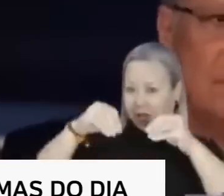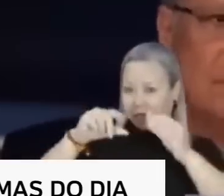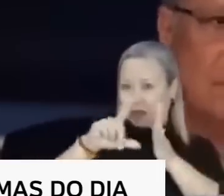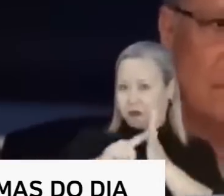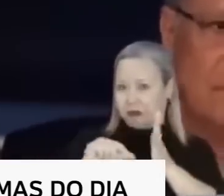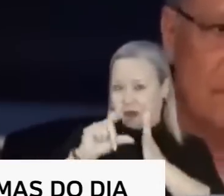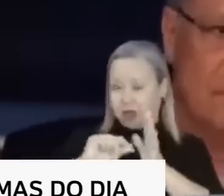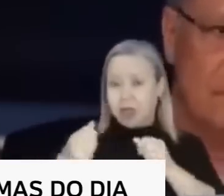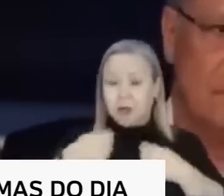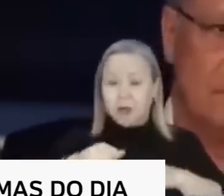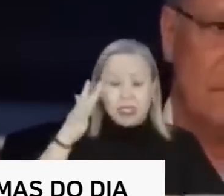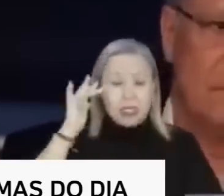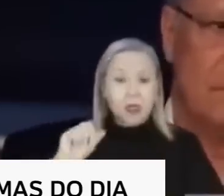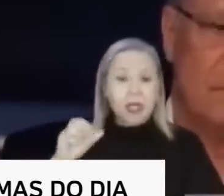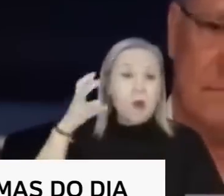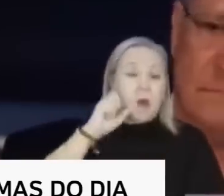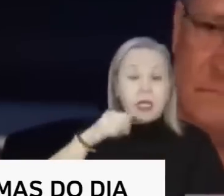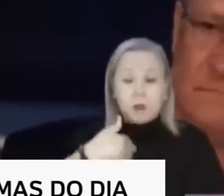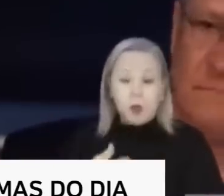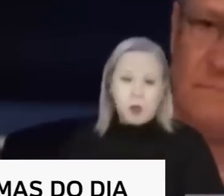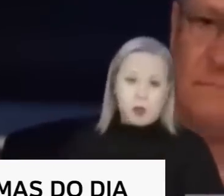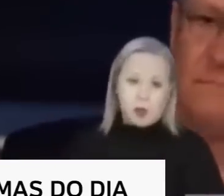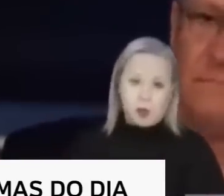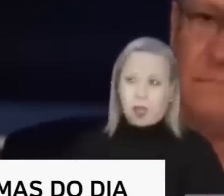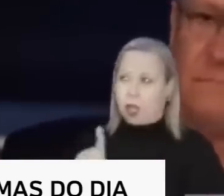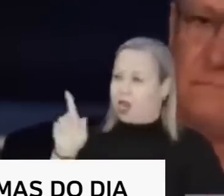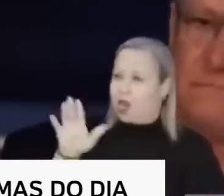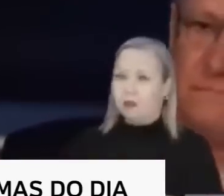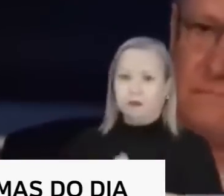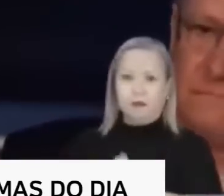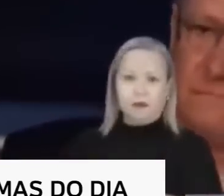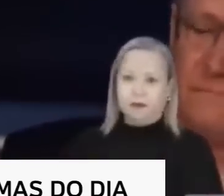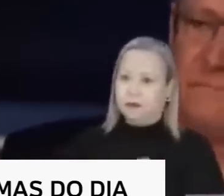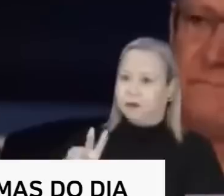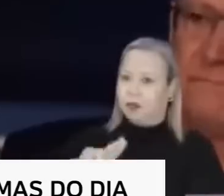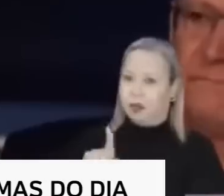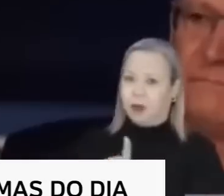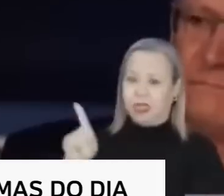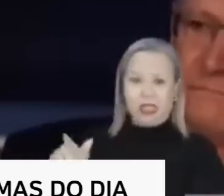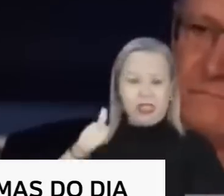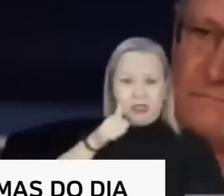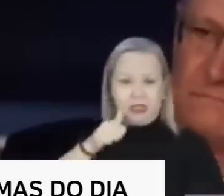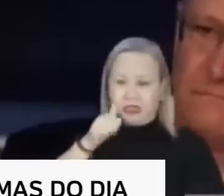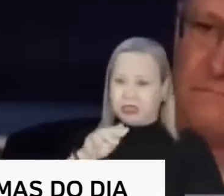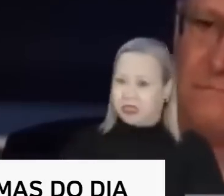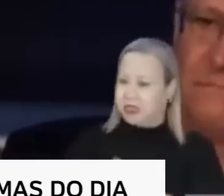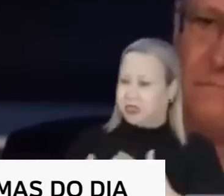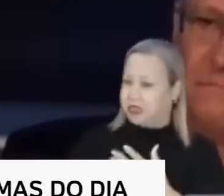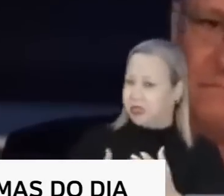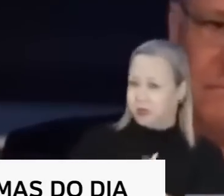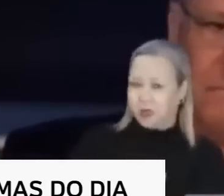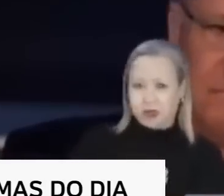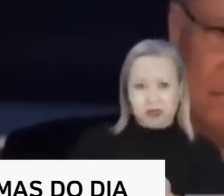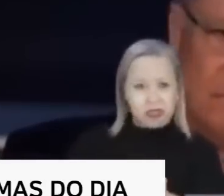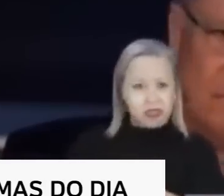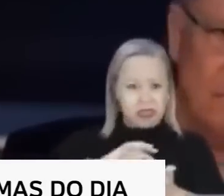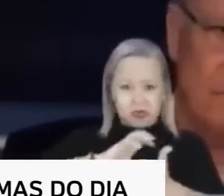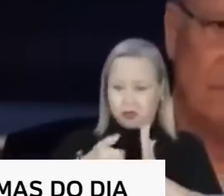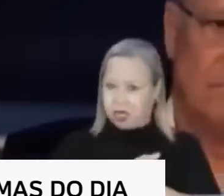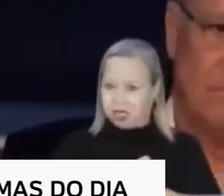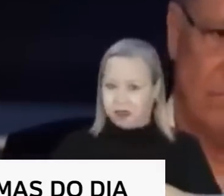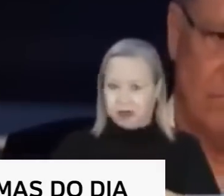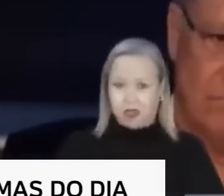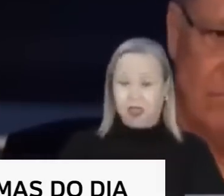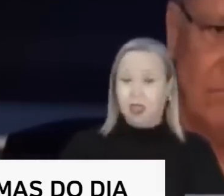aquilo é um patrimônio público, aquilo não é dele, aquilo não é da mulher dele, aquilo não é do partido dele. Aquilo é do povo